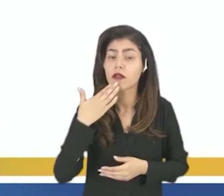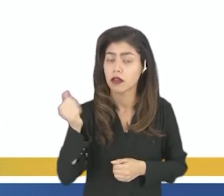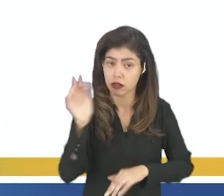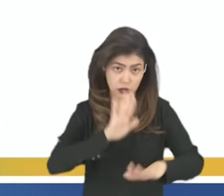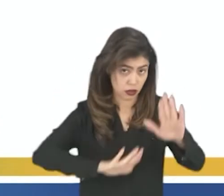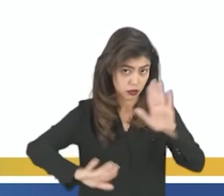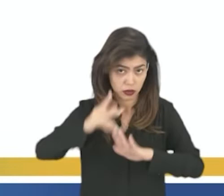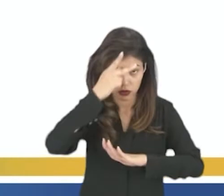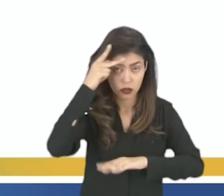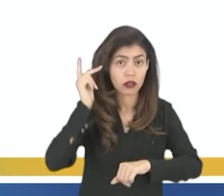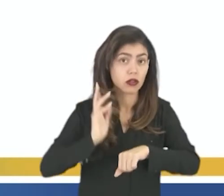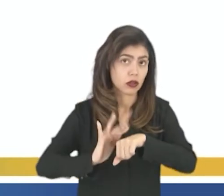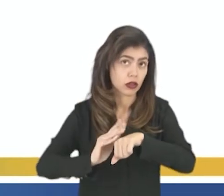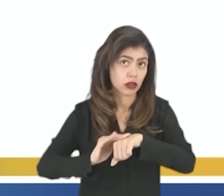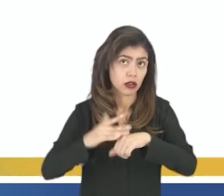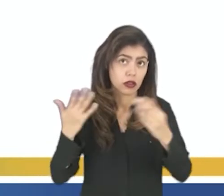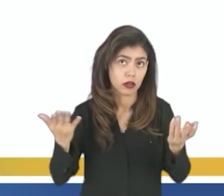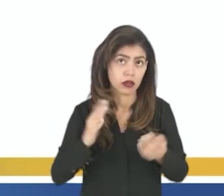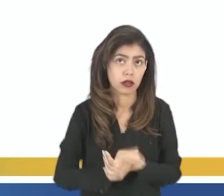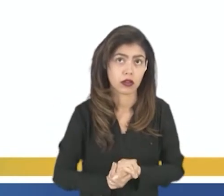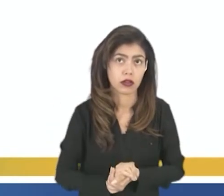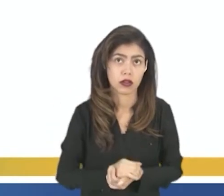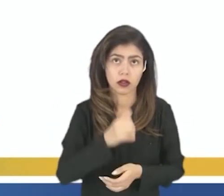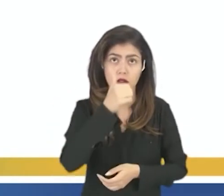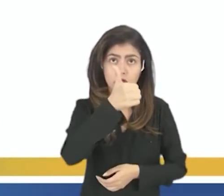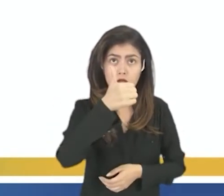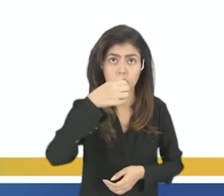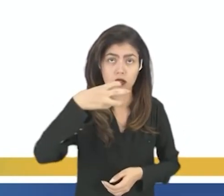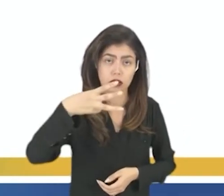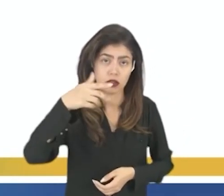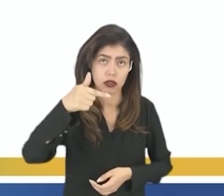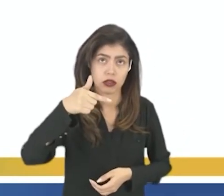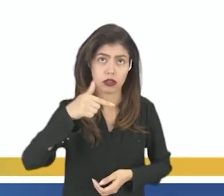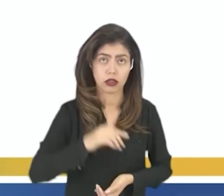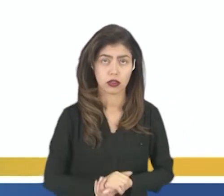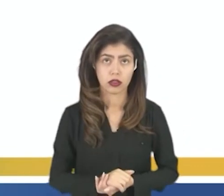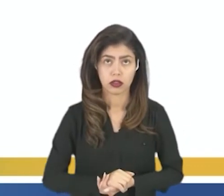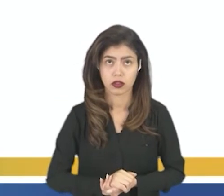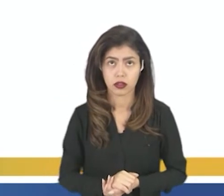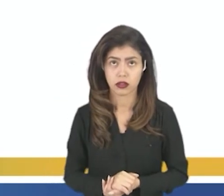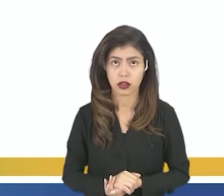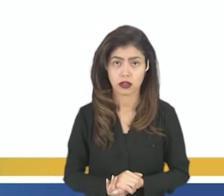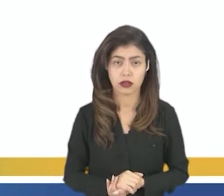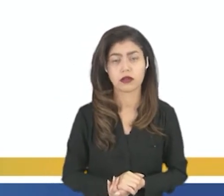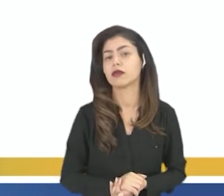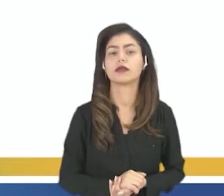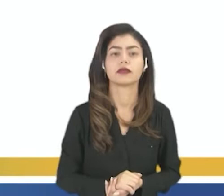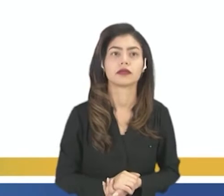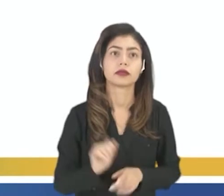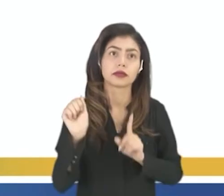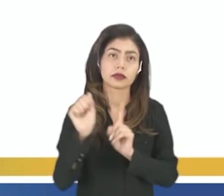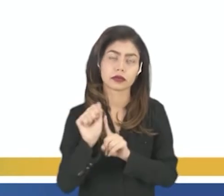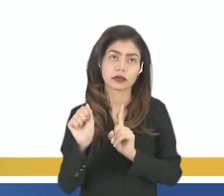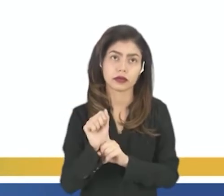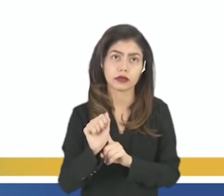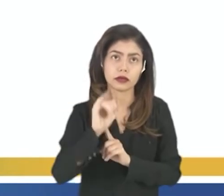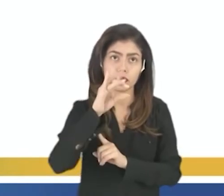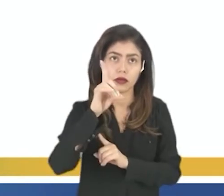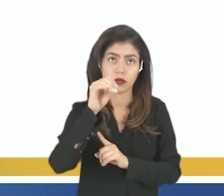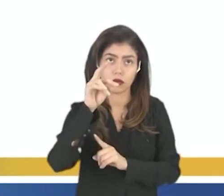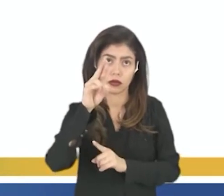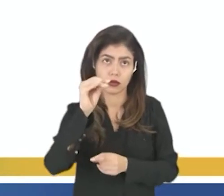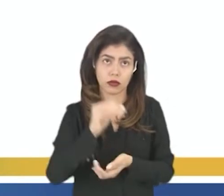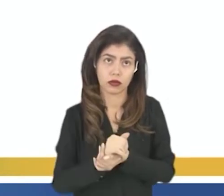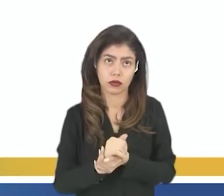utilizada no tratamento das pessoas doenças as pessoas que estavam contaminadas pelo Césio 137 opção a e o